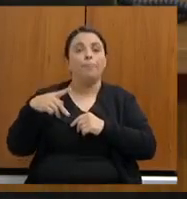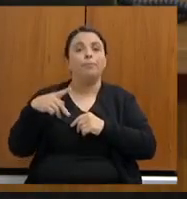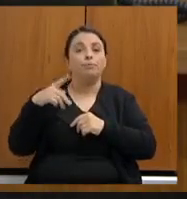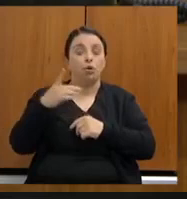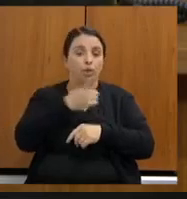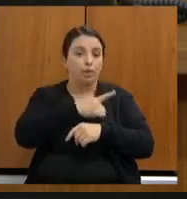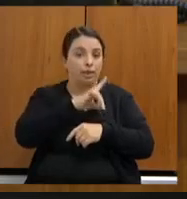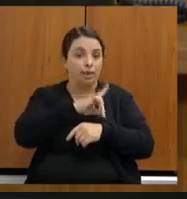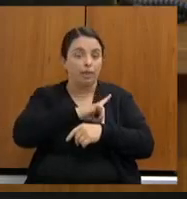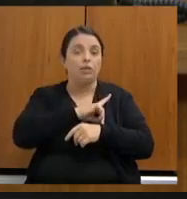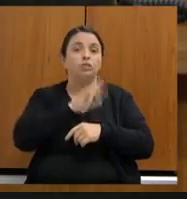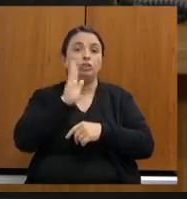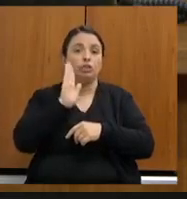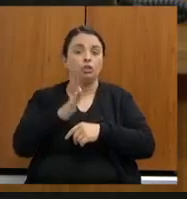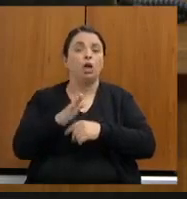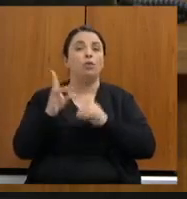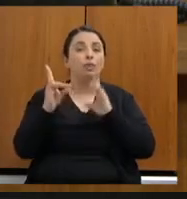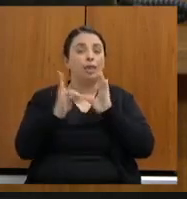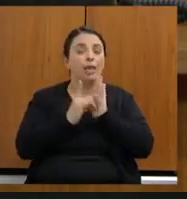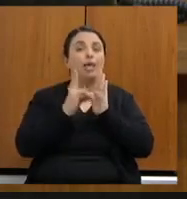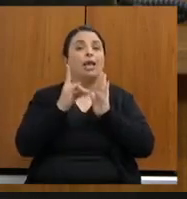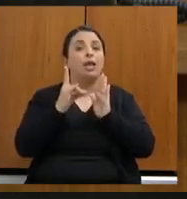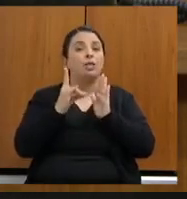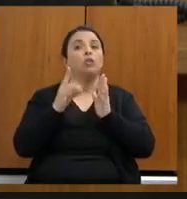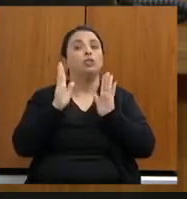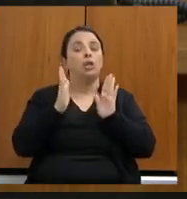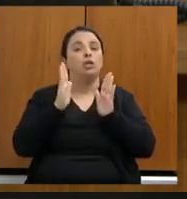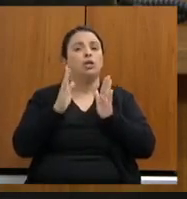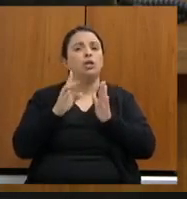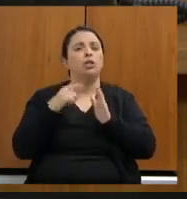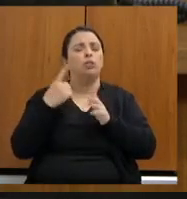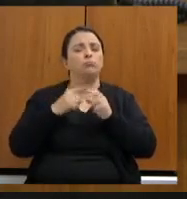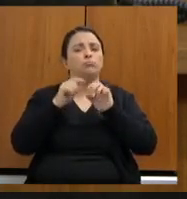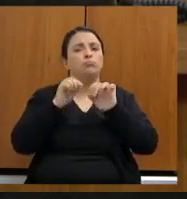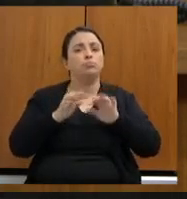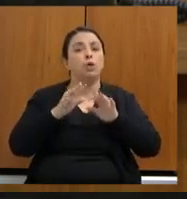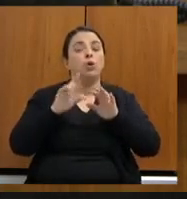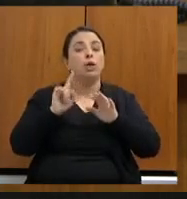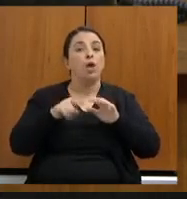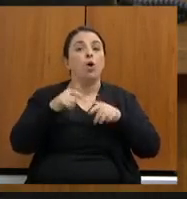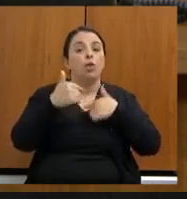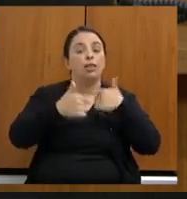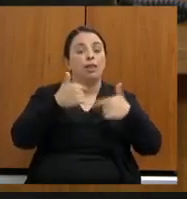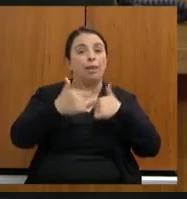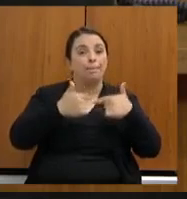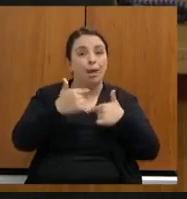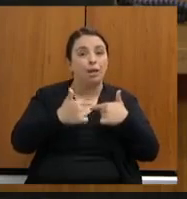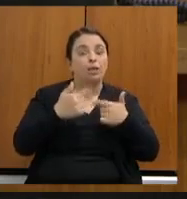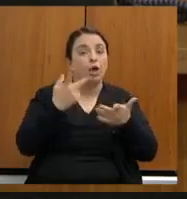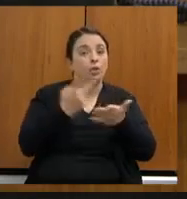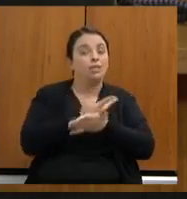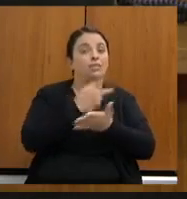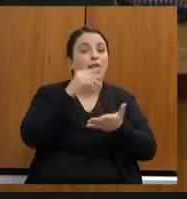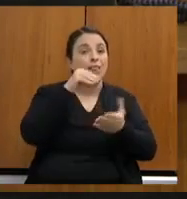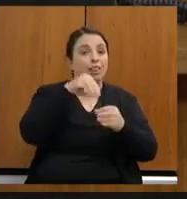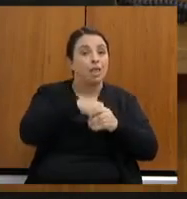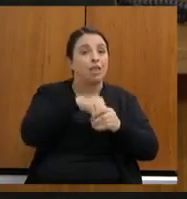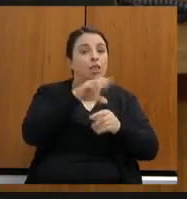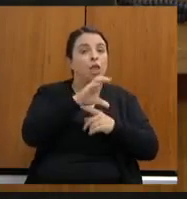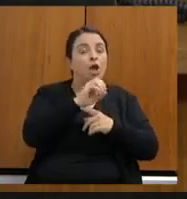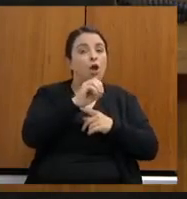seguida estamos uma resolução transferindo os serviços que antigamente eram executados pela cópia